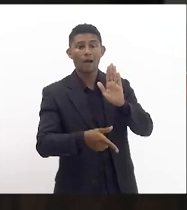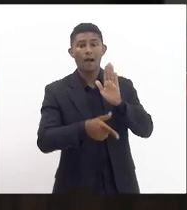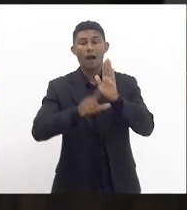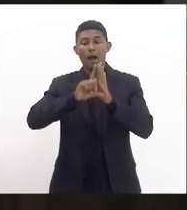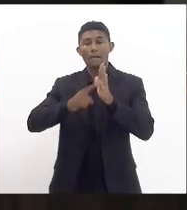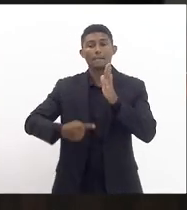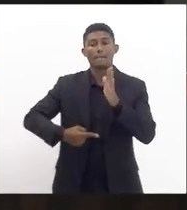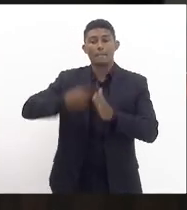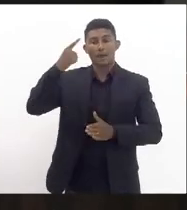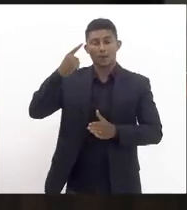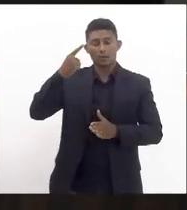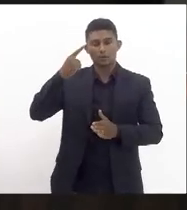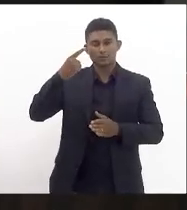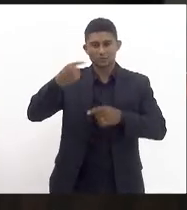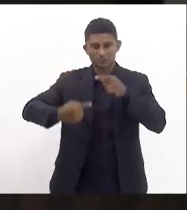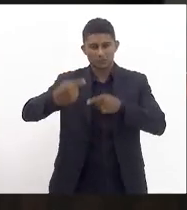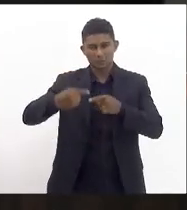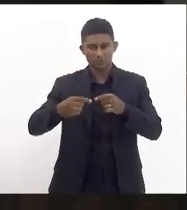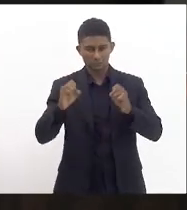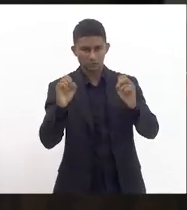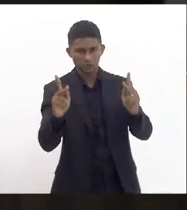Estamos em primeira discussão.